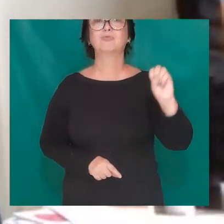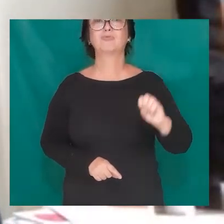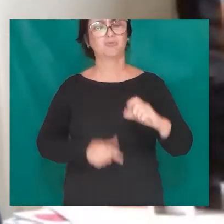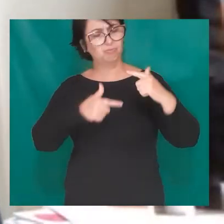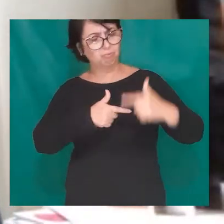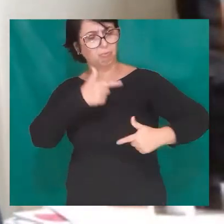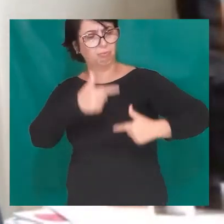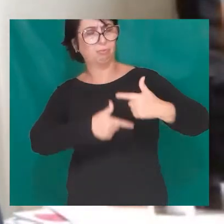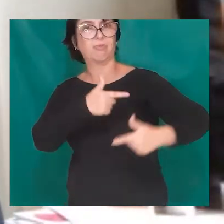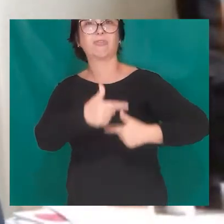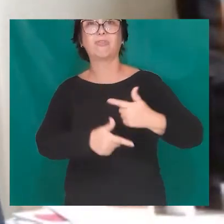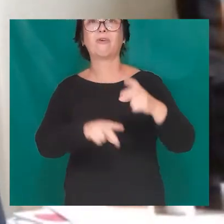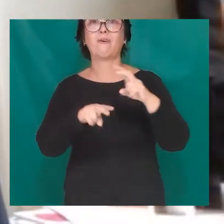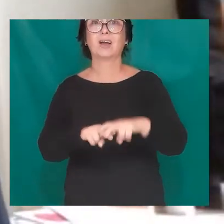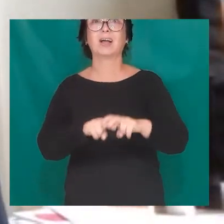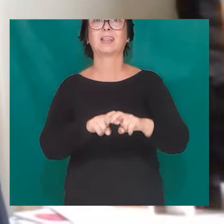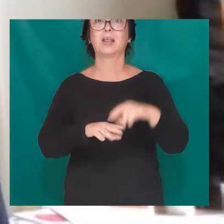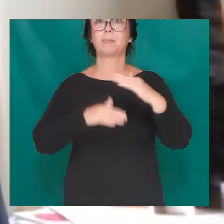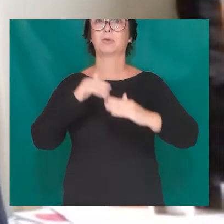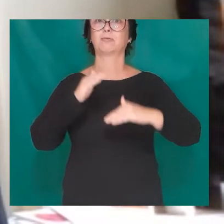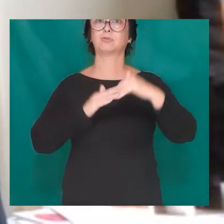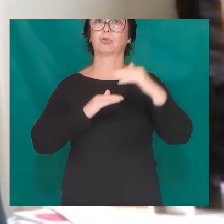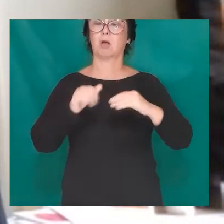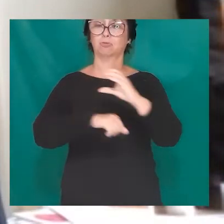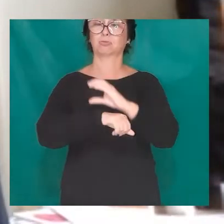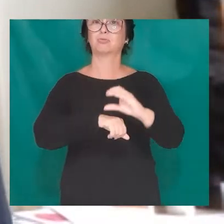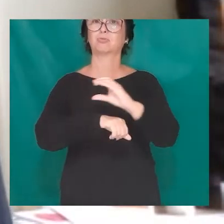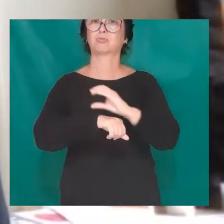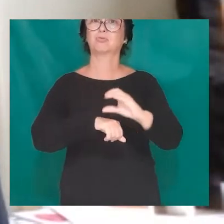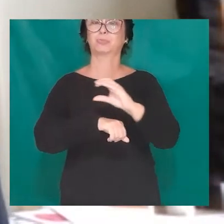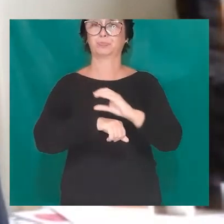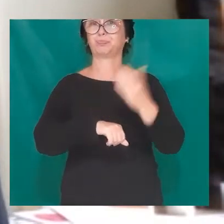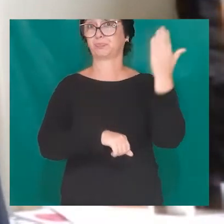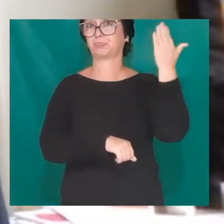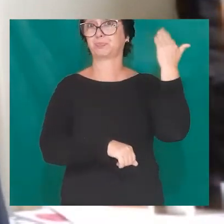uma cadeira, né, de canto orfeônico para os cursos secundários, né?